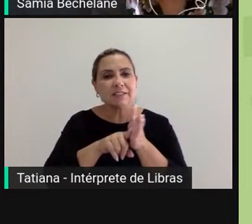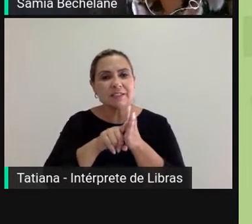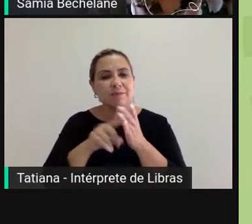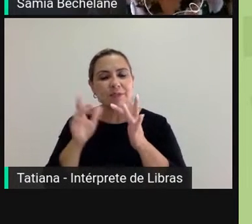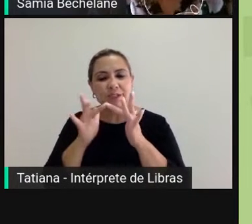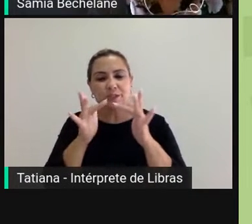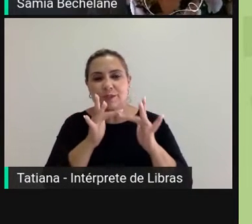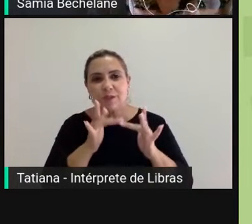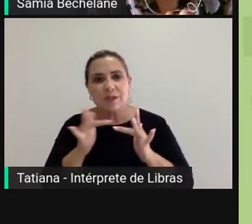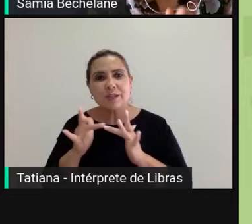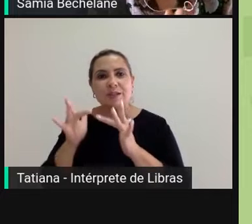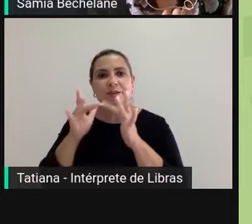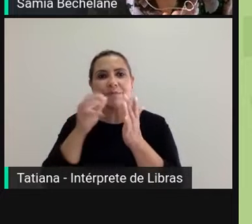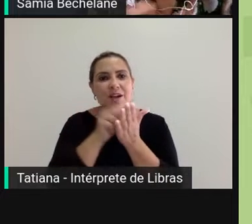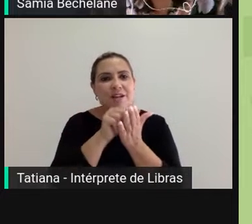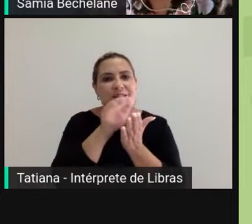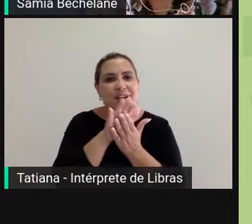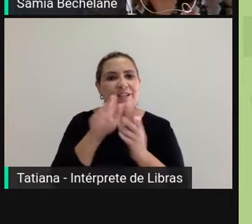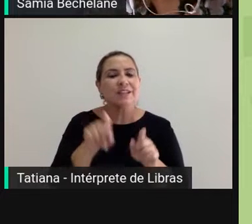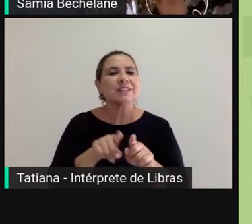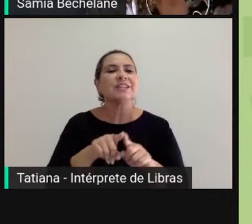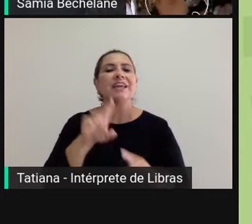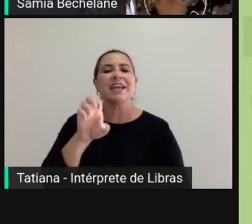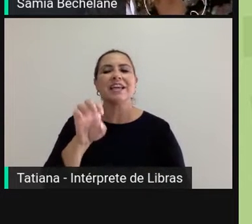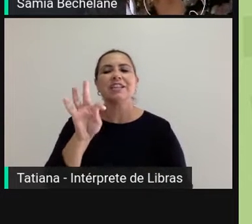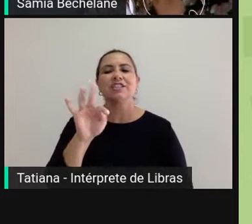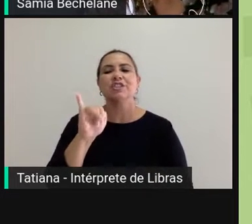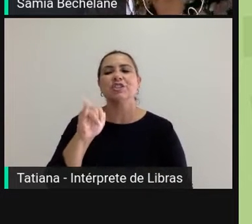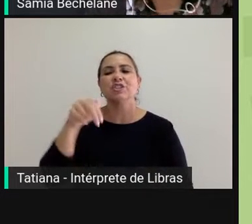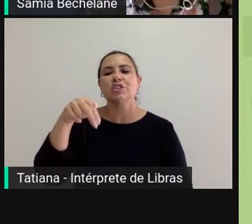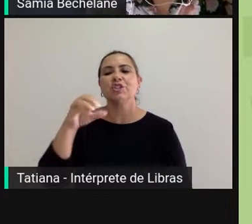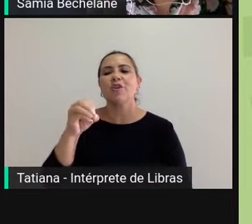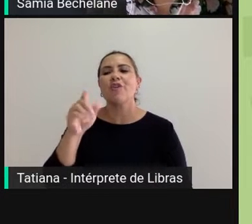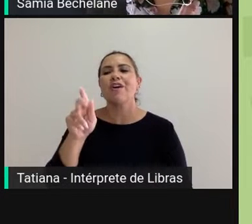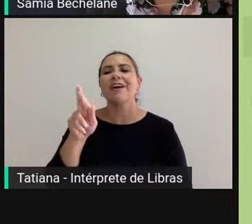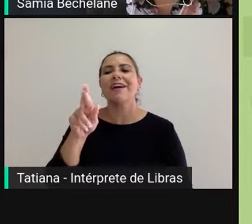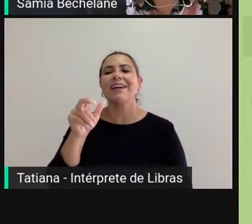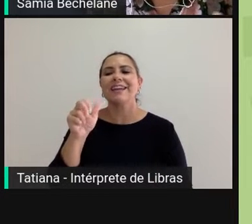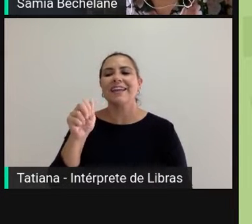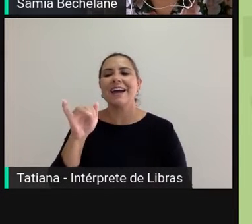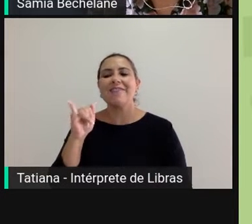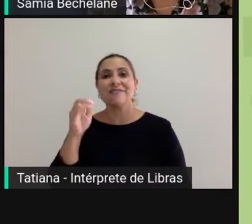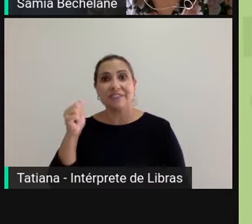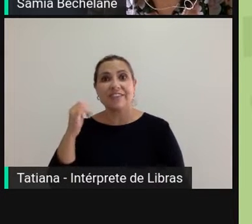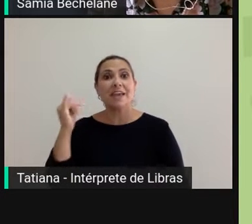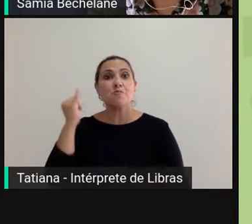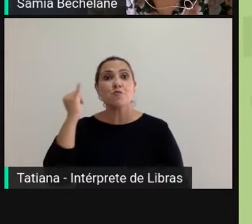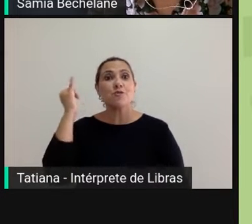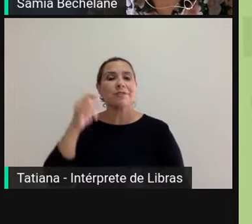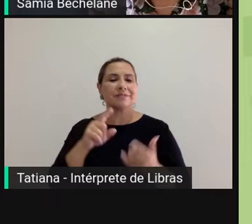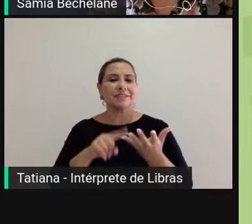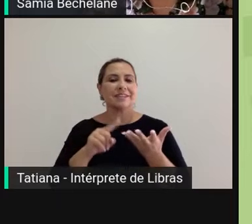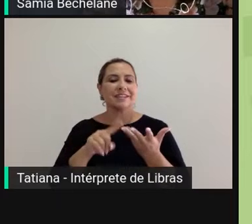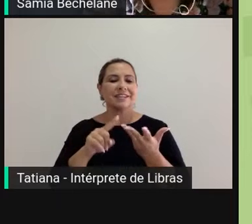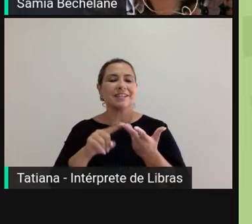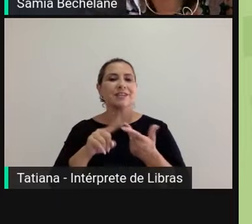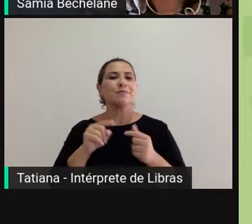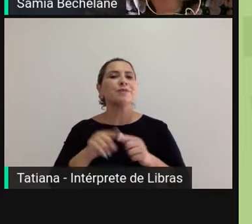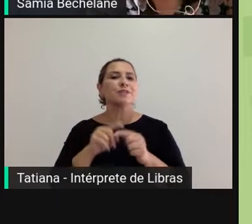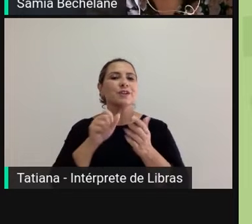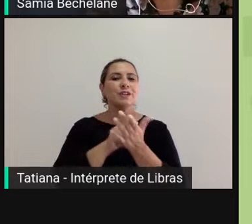relações e fazer um registro, né? Etnografia é isso. Então, o que eu noto? Por exemplo, vários